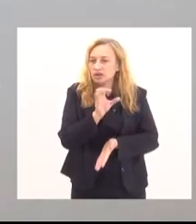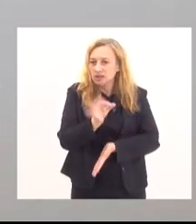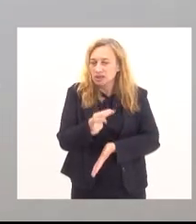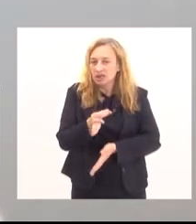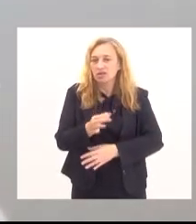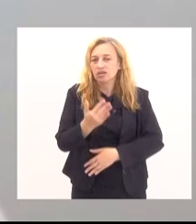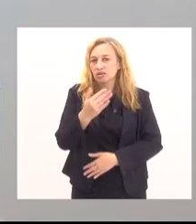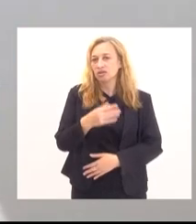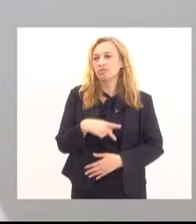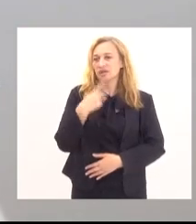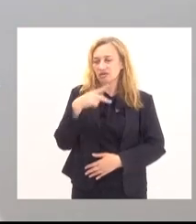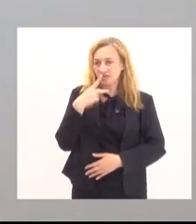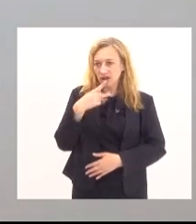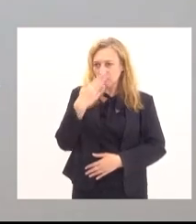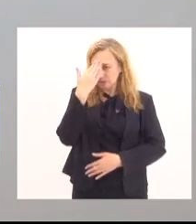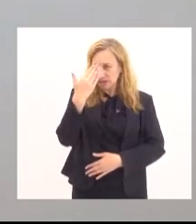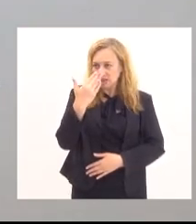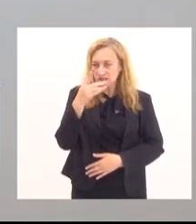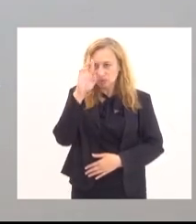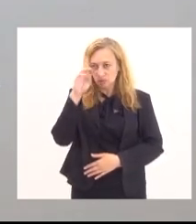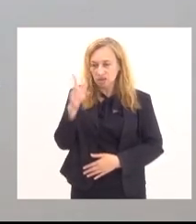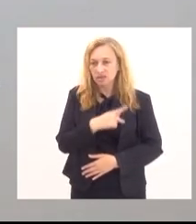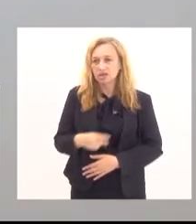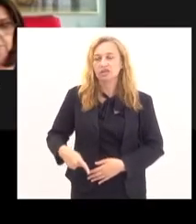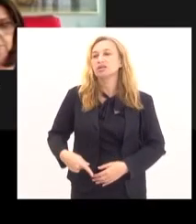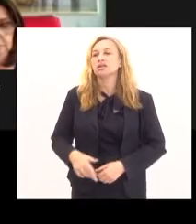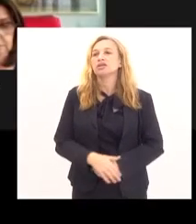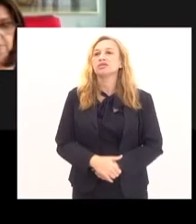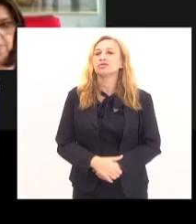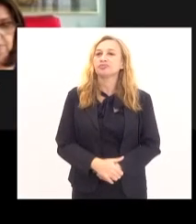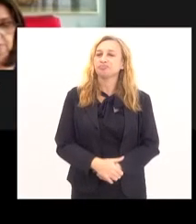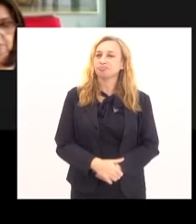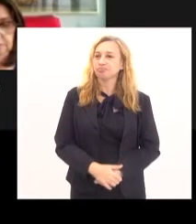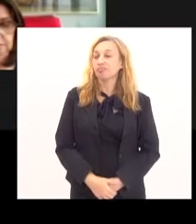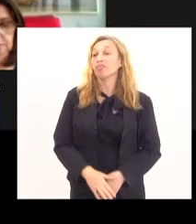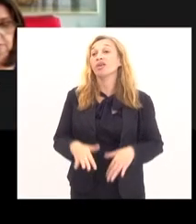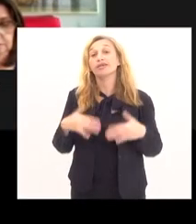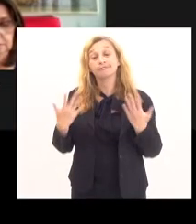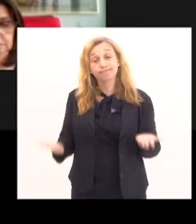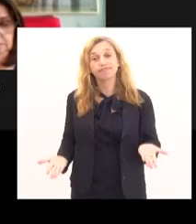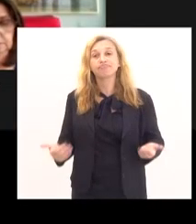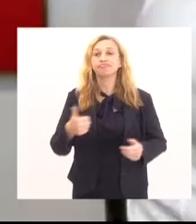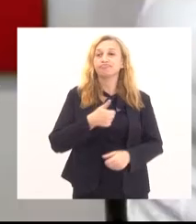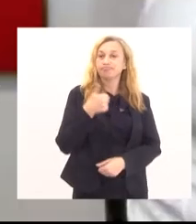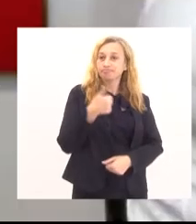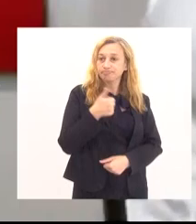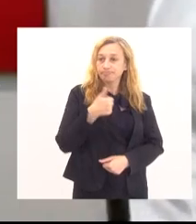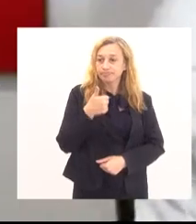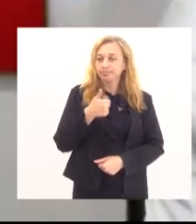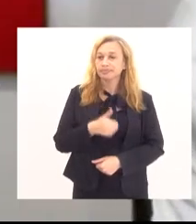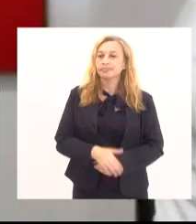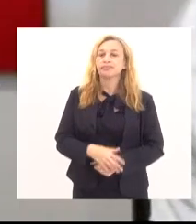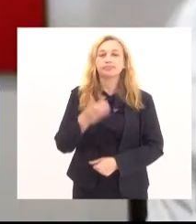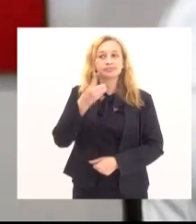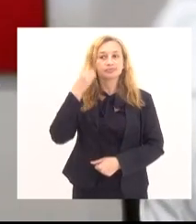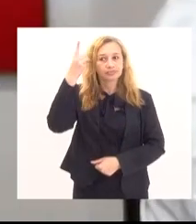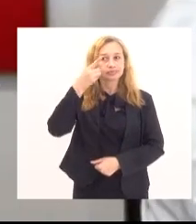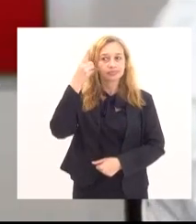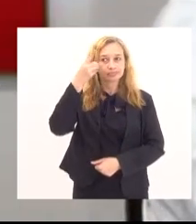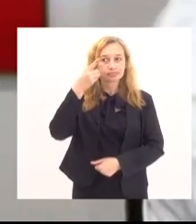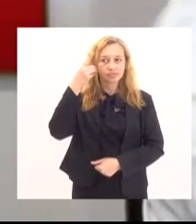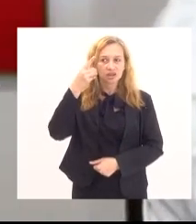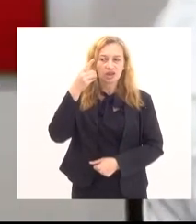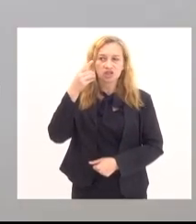Eram essas considerações. Muito obrigado, senhor presidente. Então, primeiro, deputado Rosenberg